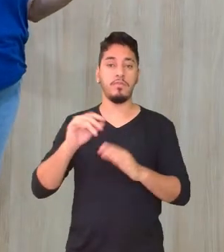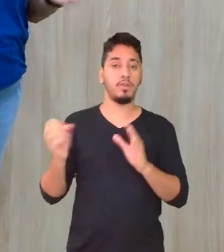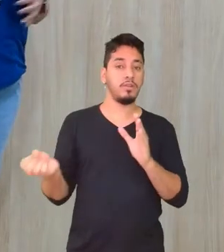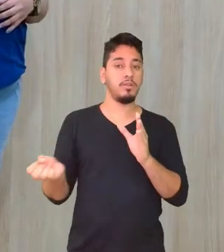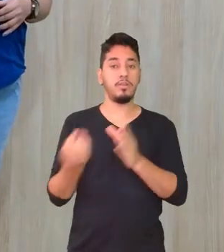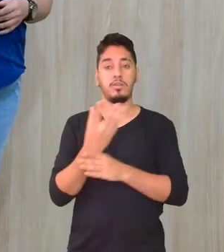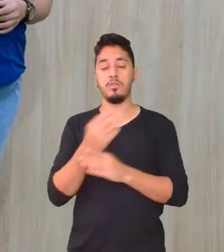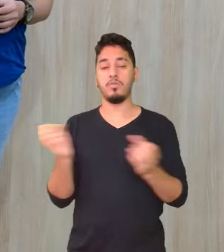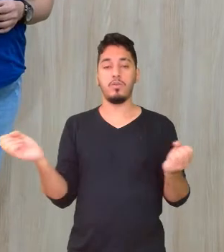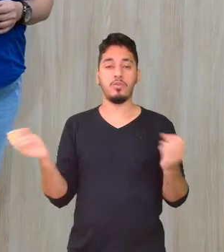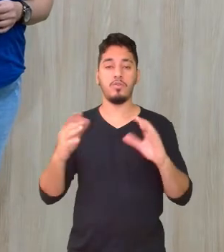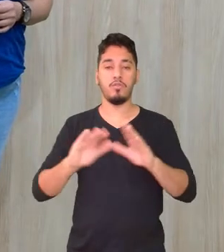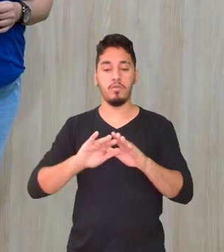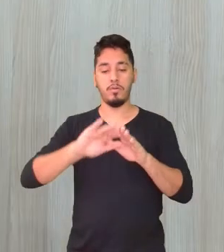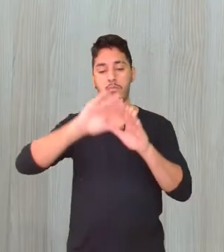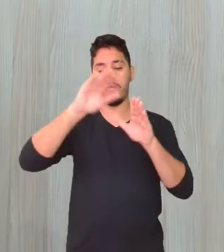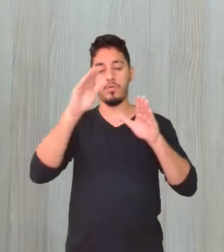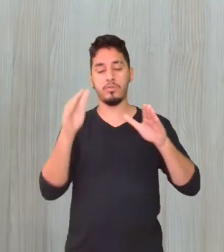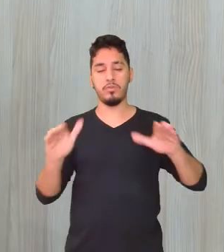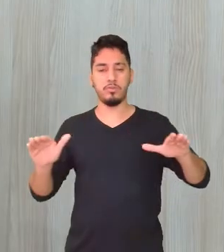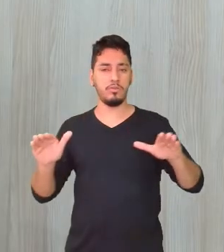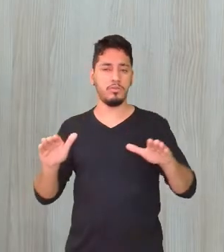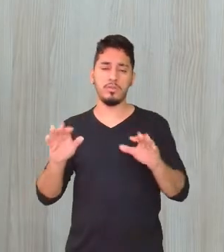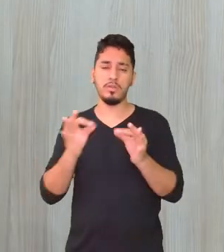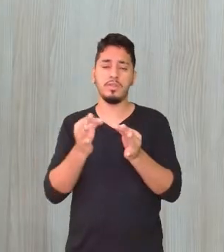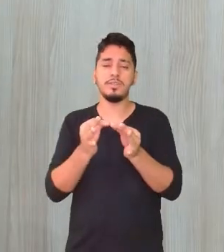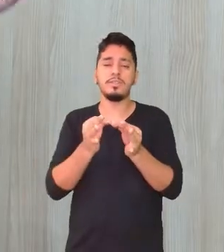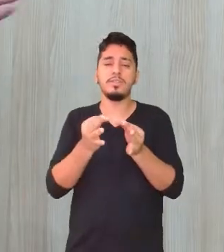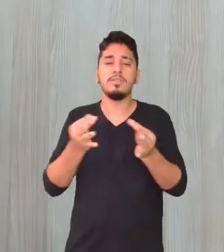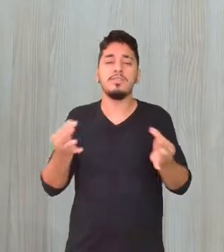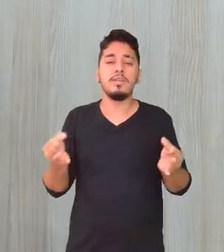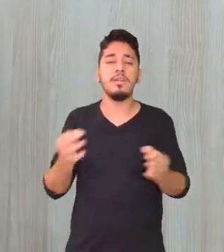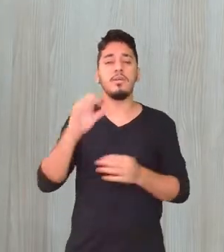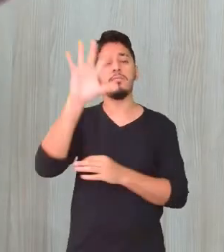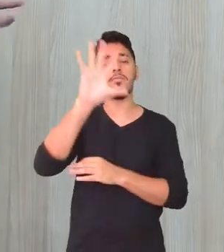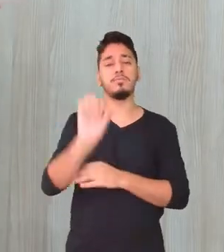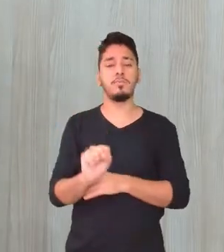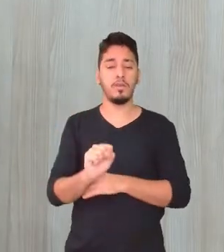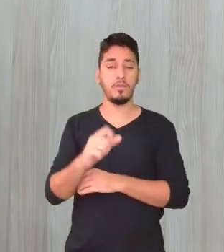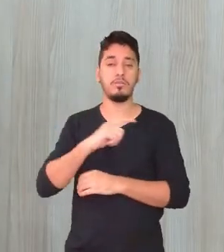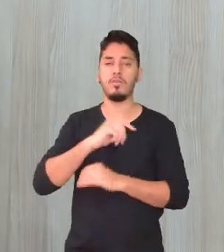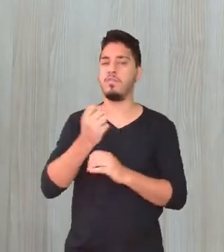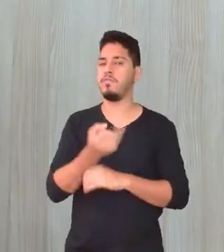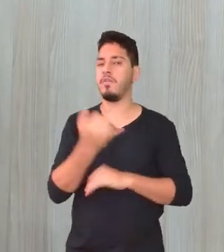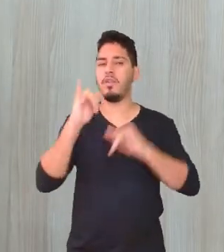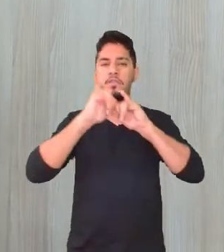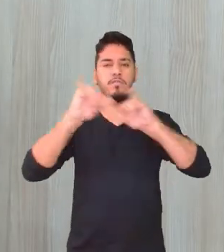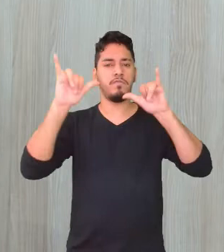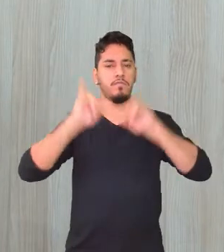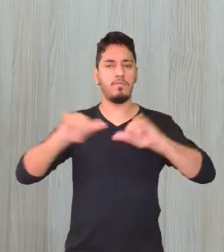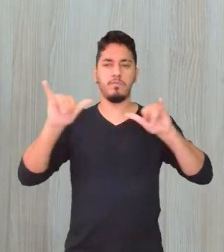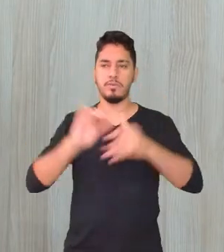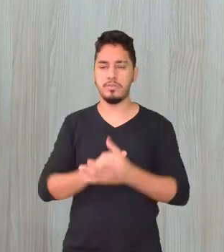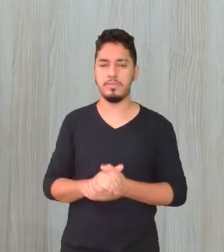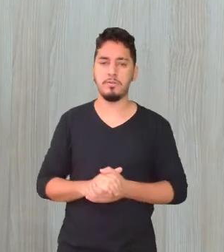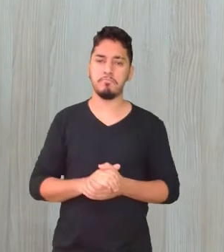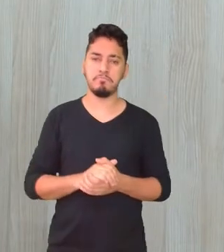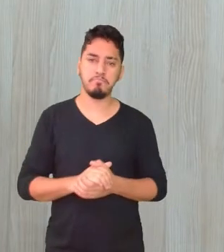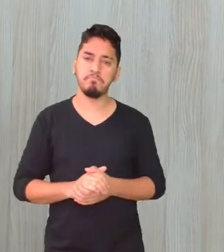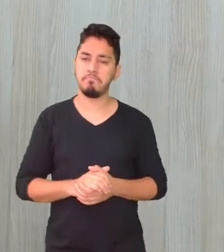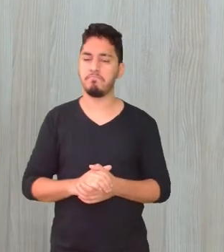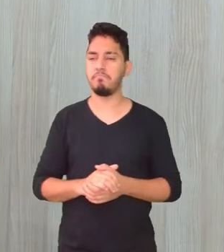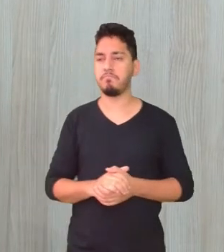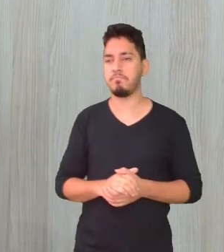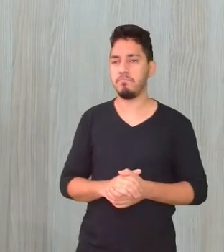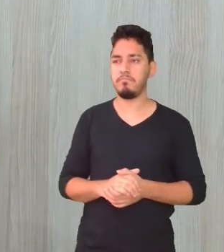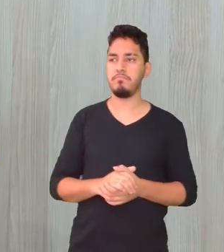Aí você vê que é uma coisa, um simples mapa, como ele alimenta bastante informações. Muita coisa, né? né? Muito